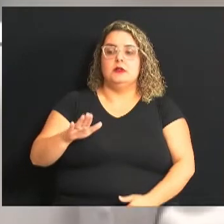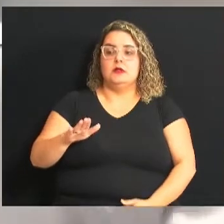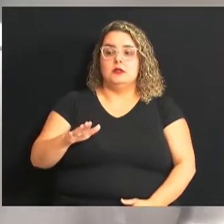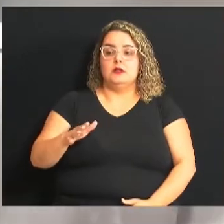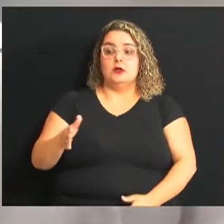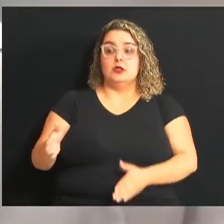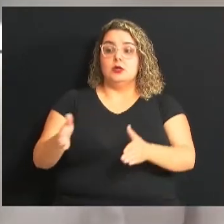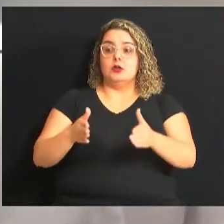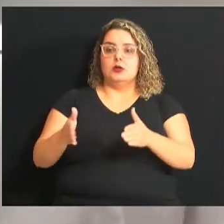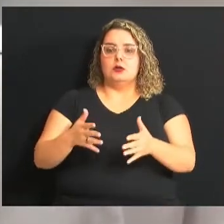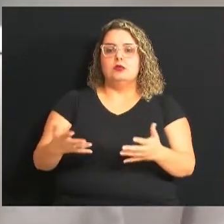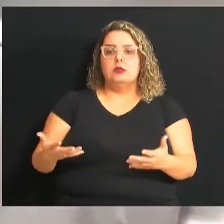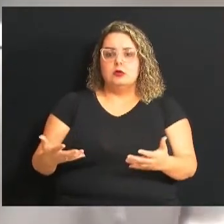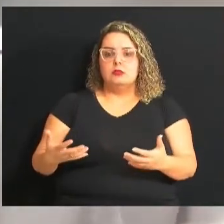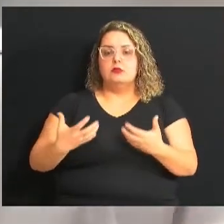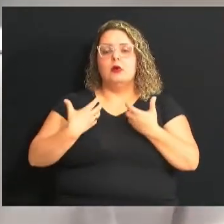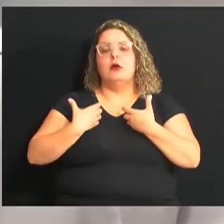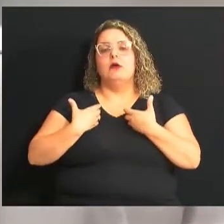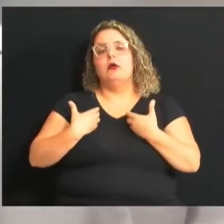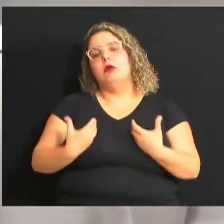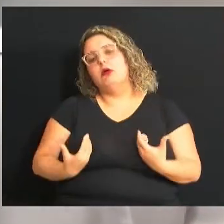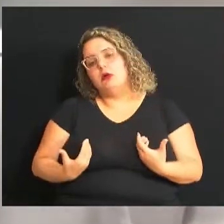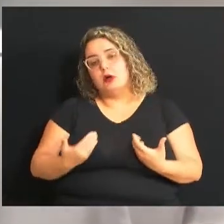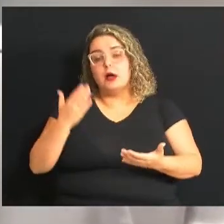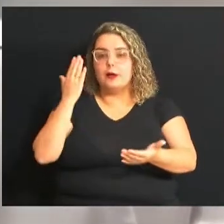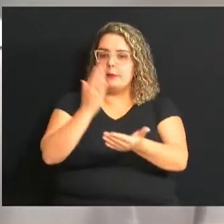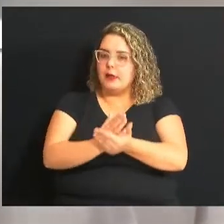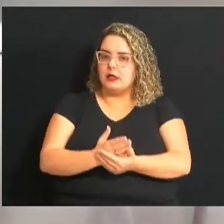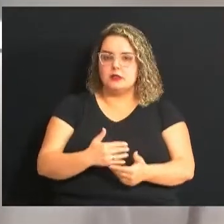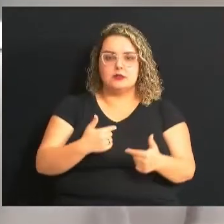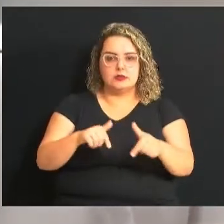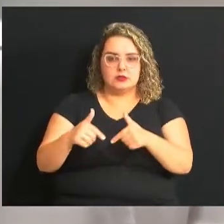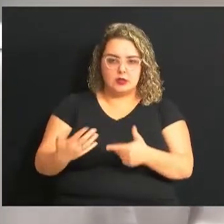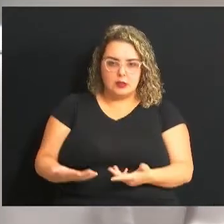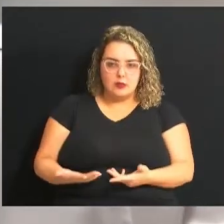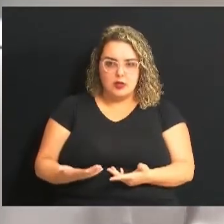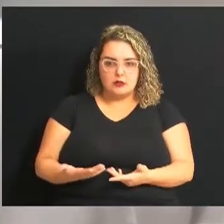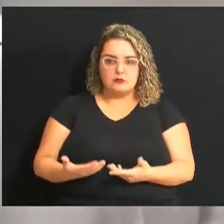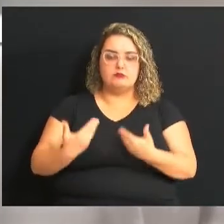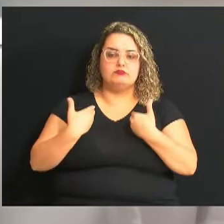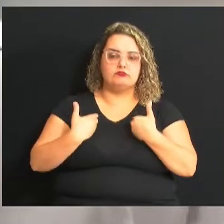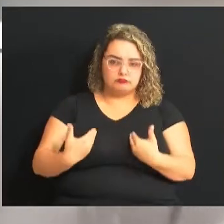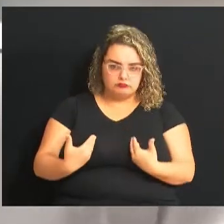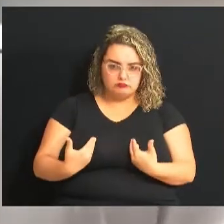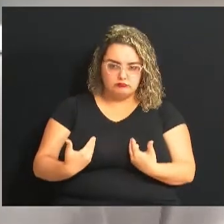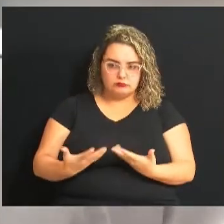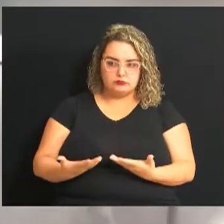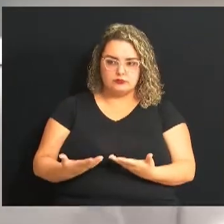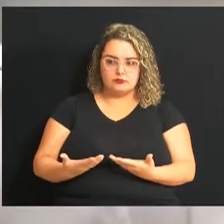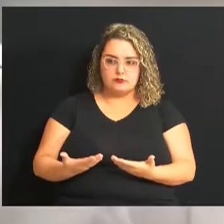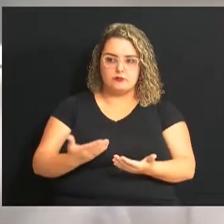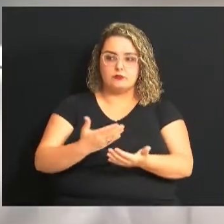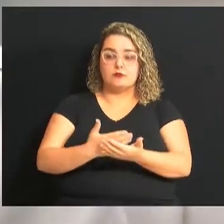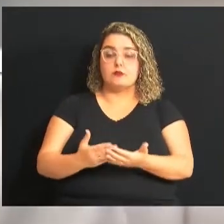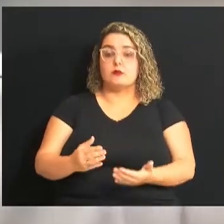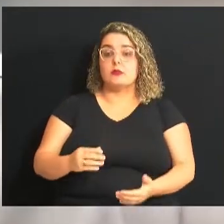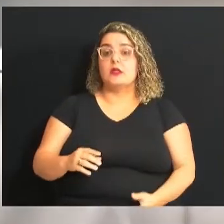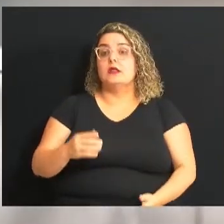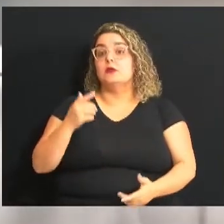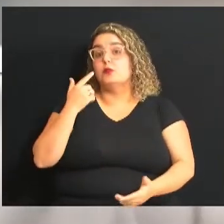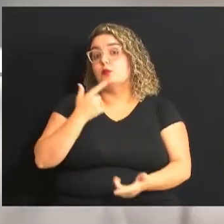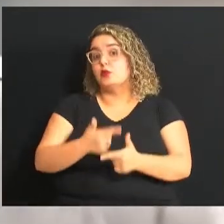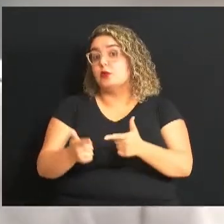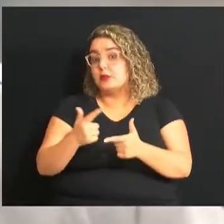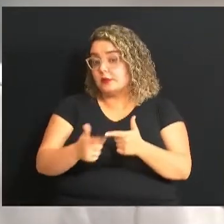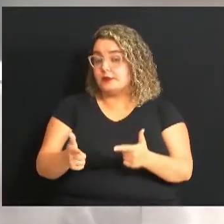entra em exaustão. Ele para de trabalhar, ele se cansa, ele começa a ter uma deficiência. Então, essa pessoa